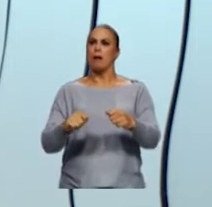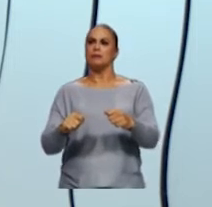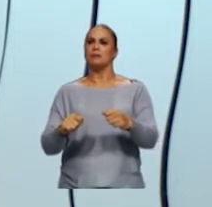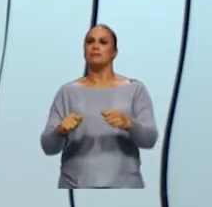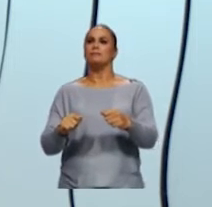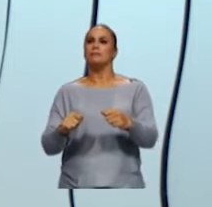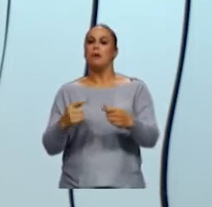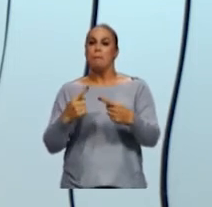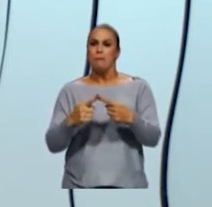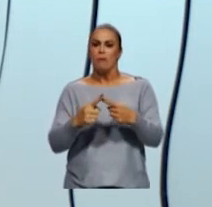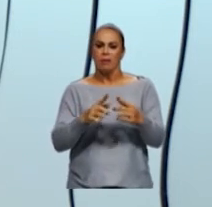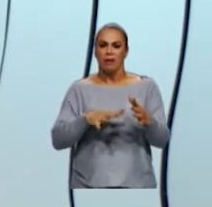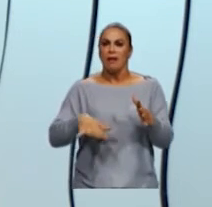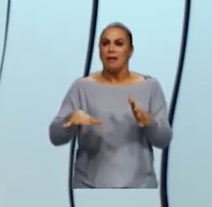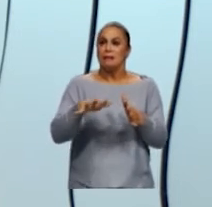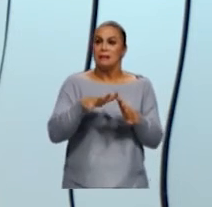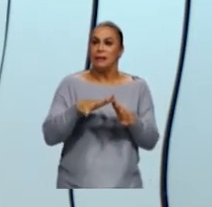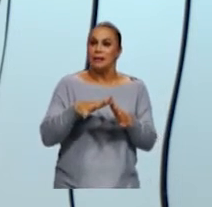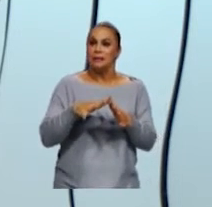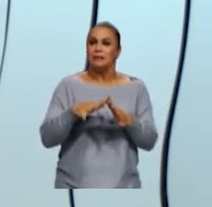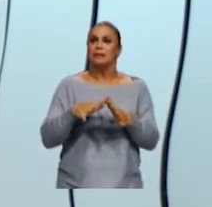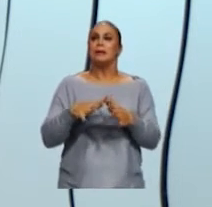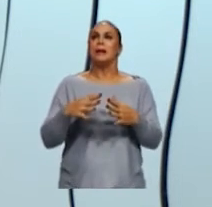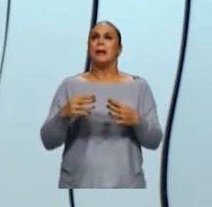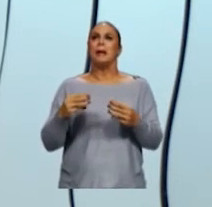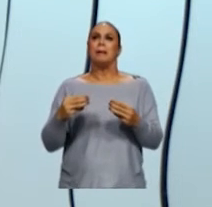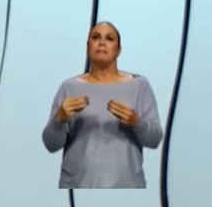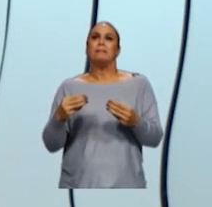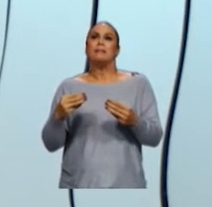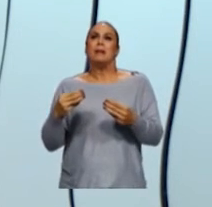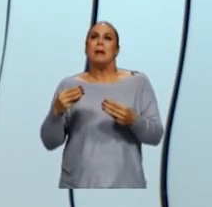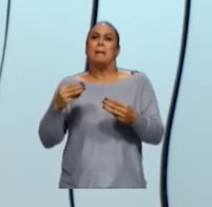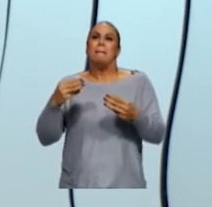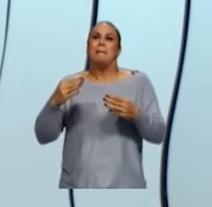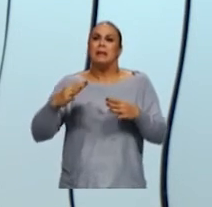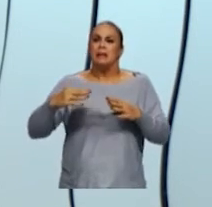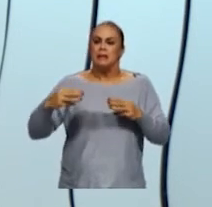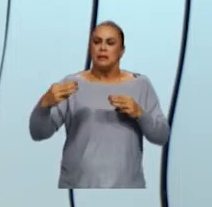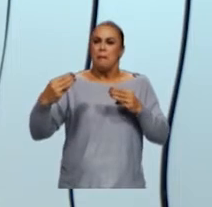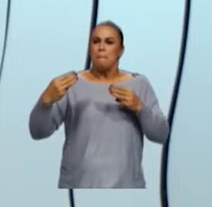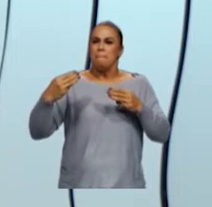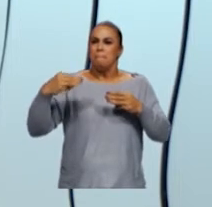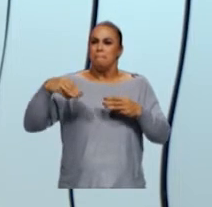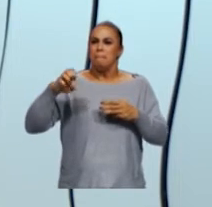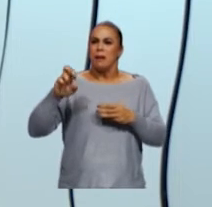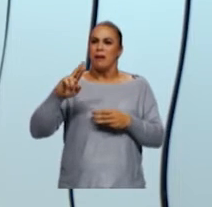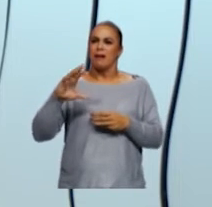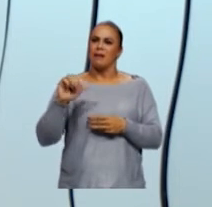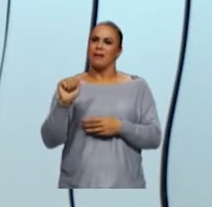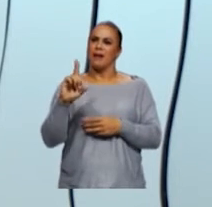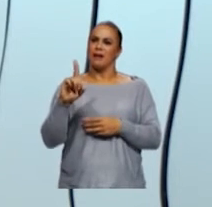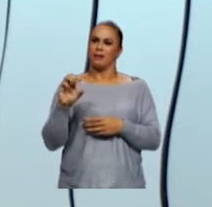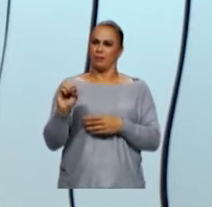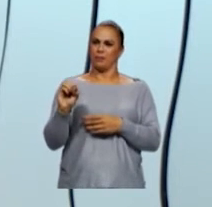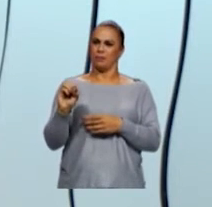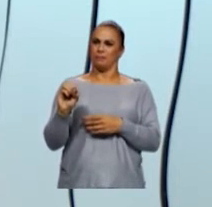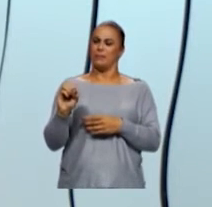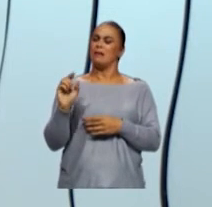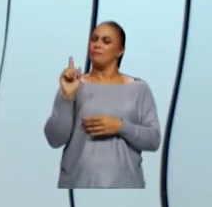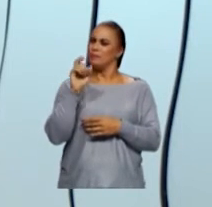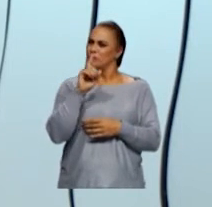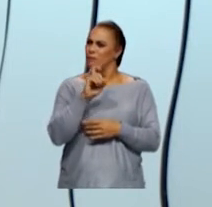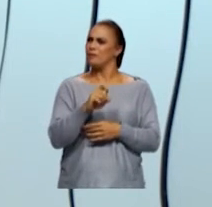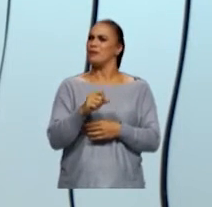mercado perverso. Se você se lembra, a gente falou na última aula sobre a globalização, que o